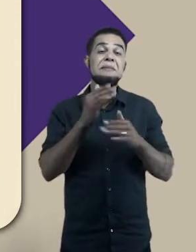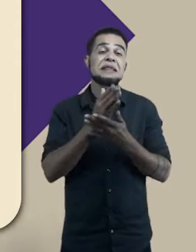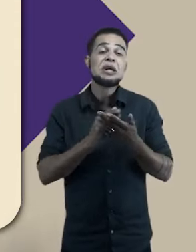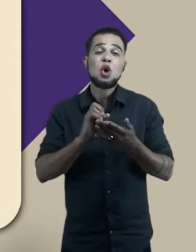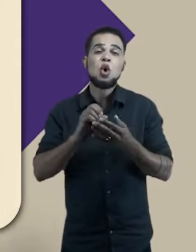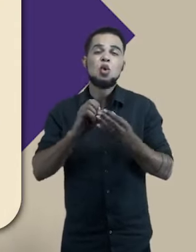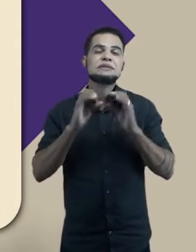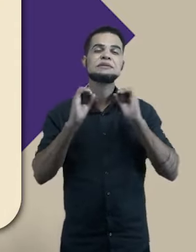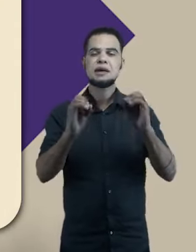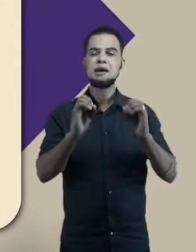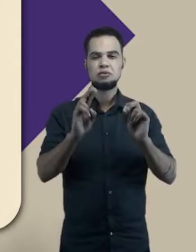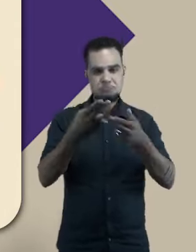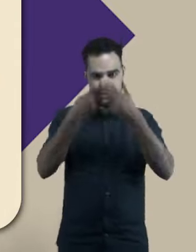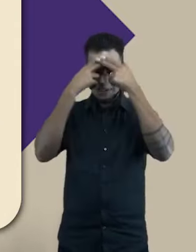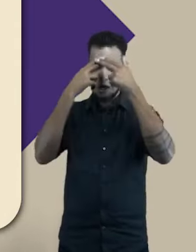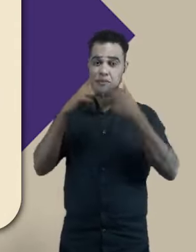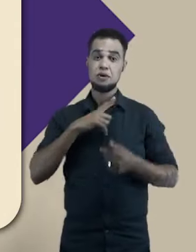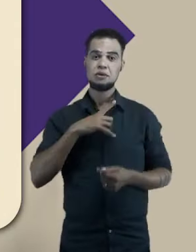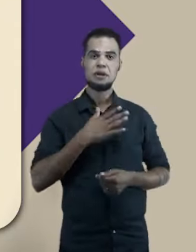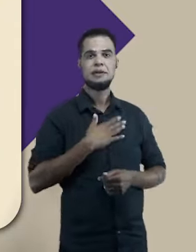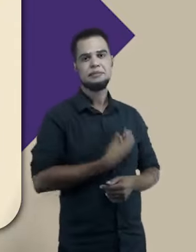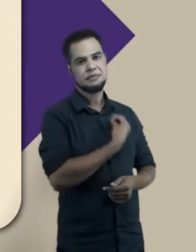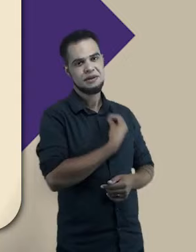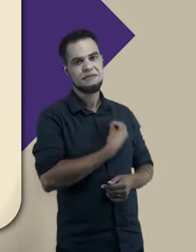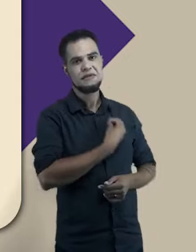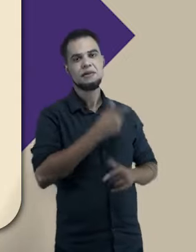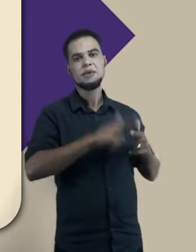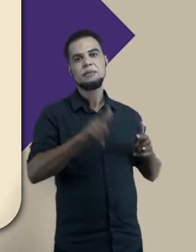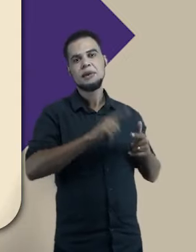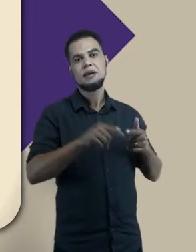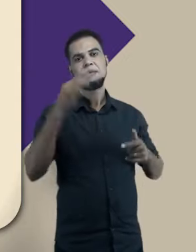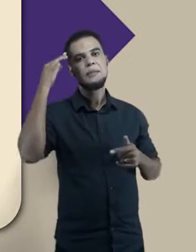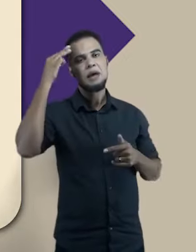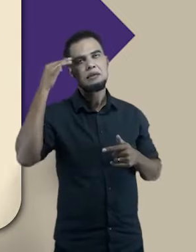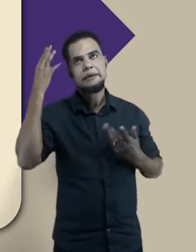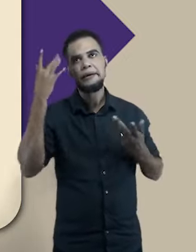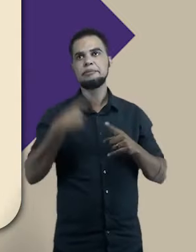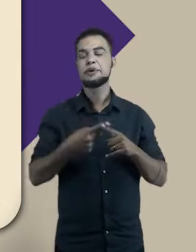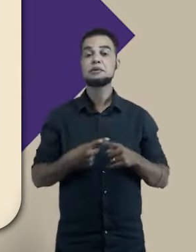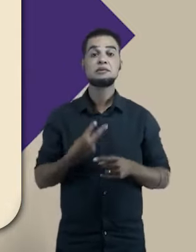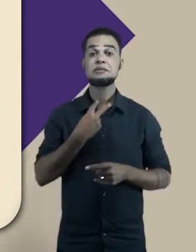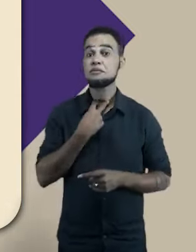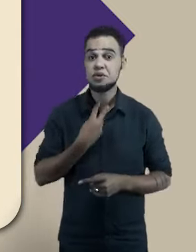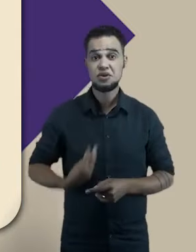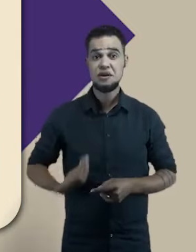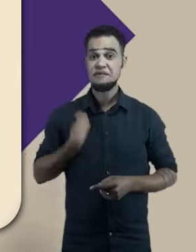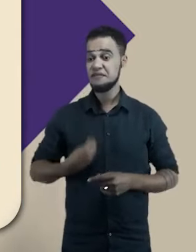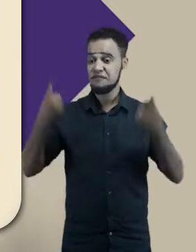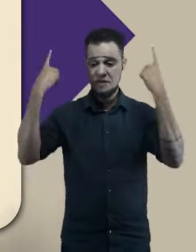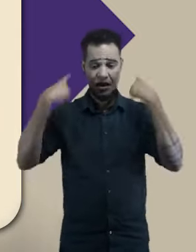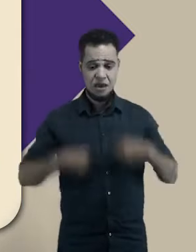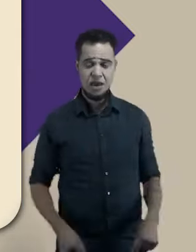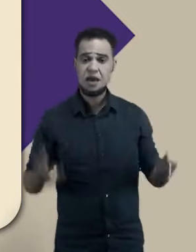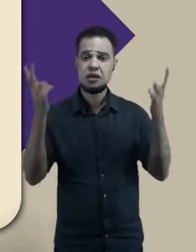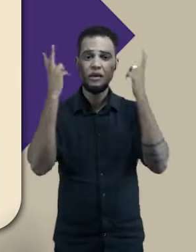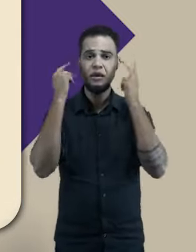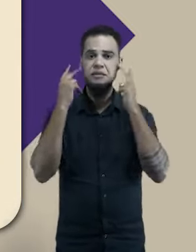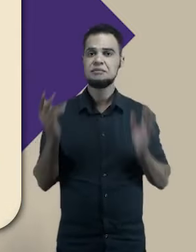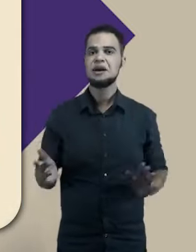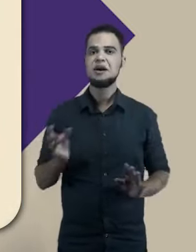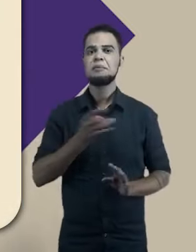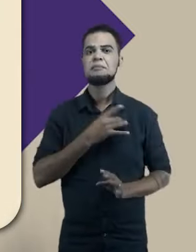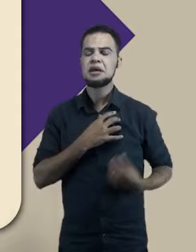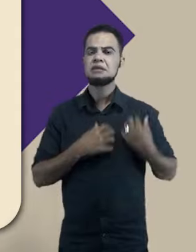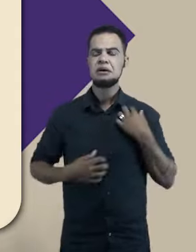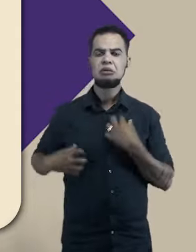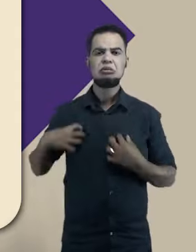minha vida. Dos problemas de saúde mental que me afetaram por não poder viver em plenitude a minha sexualidade, dos medos,